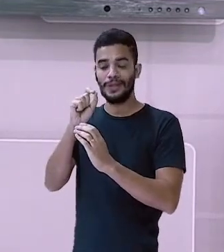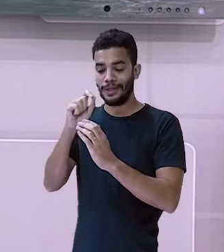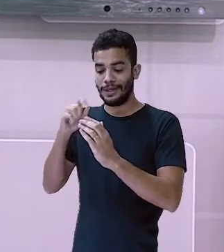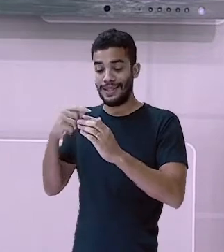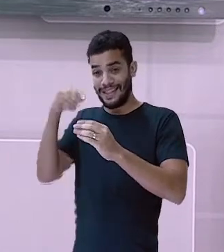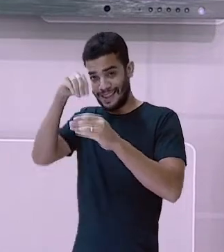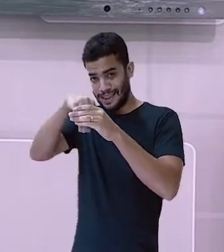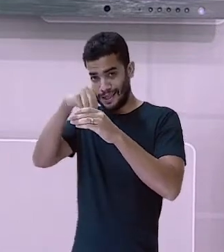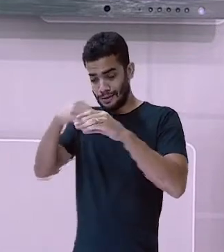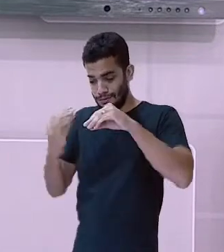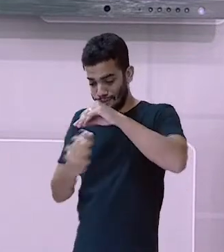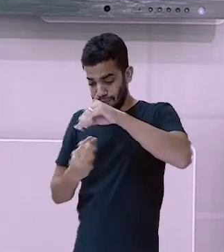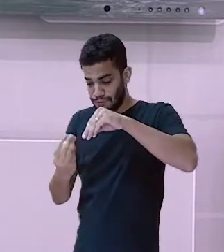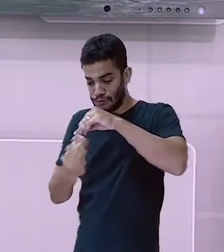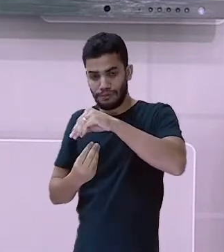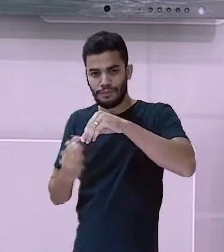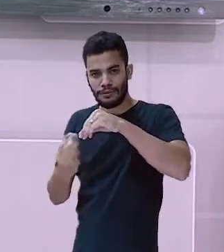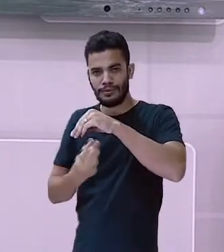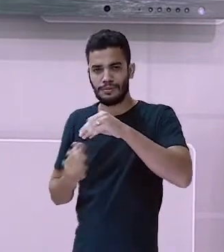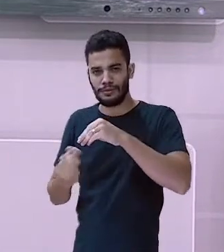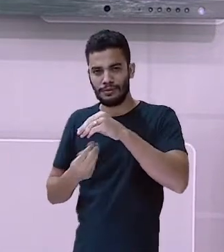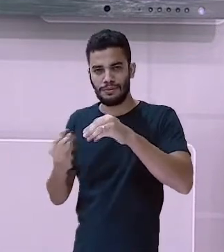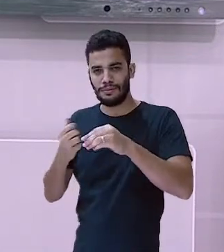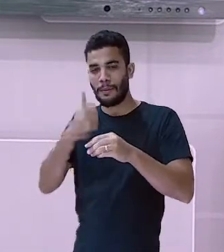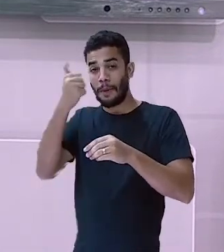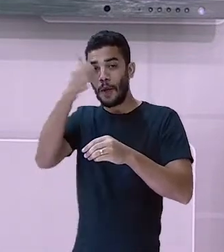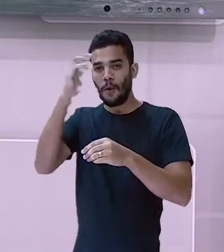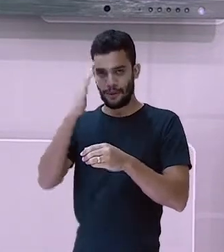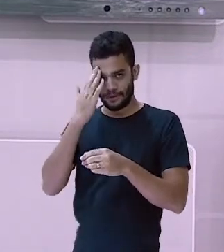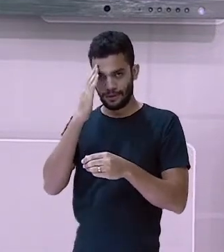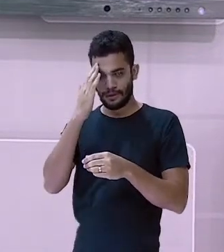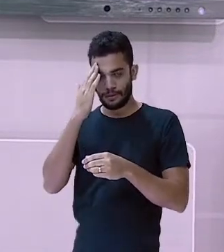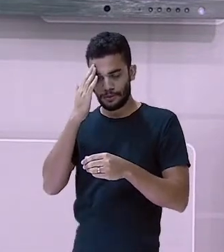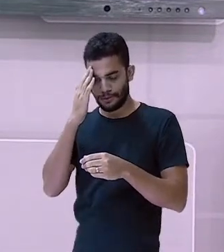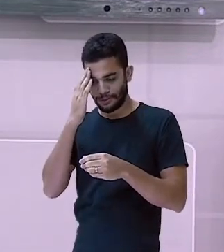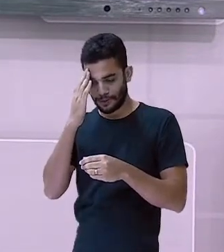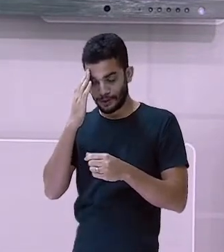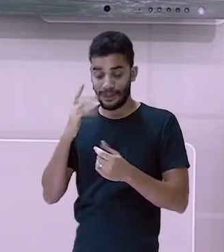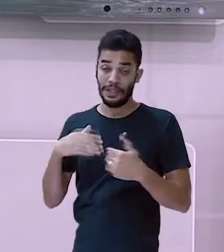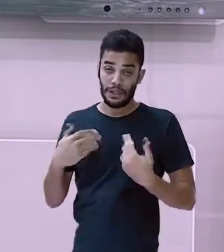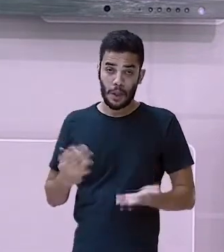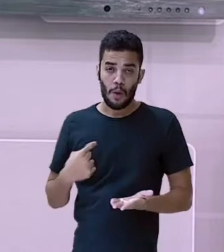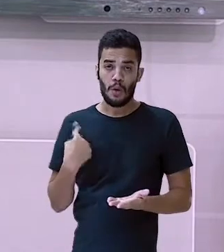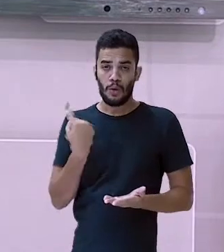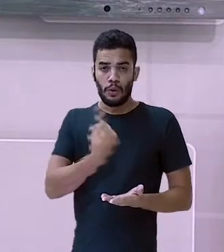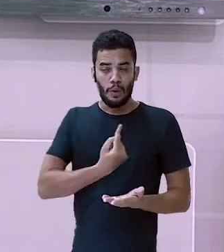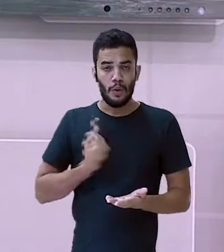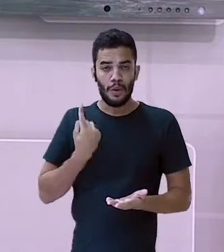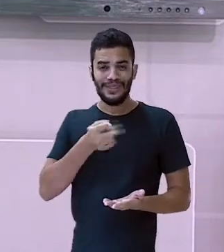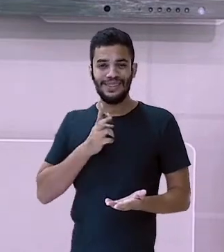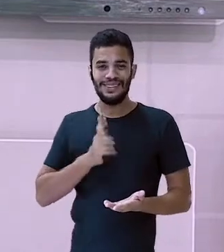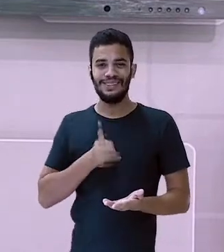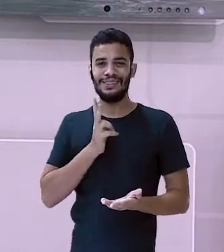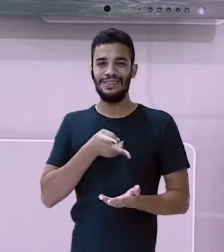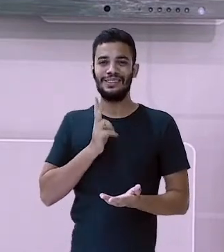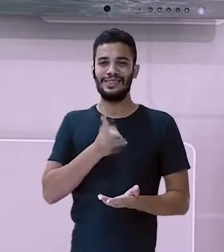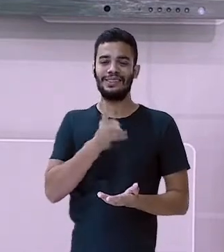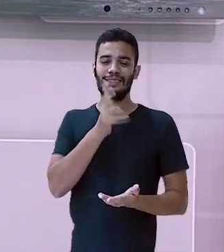minha casa, viu? A gente convive muito, a gente utiliza muito